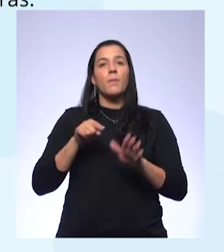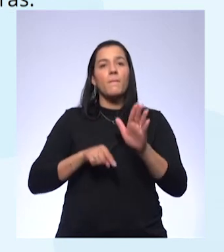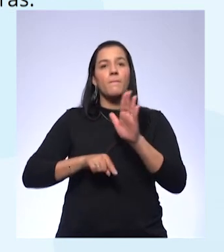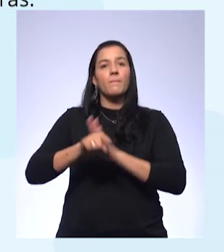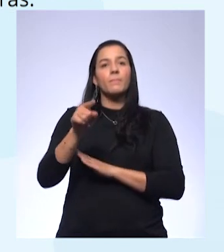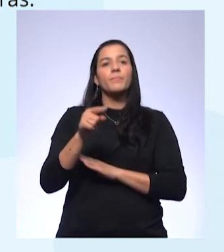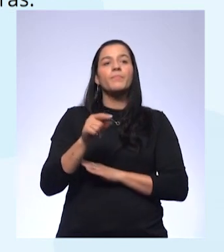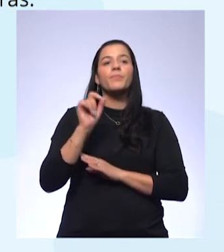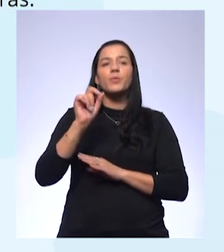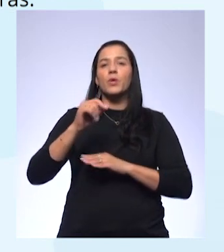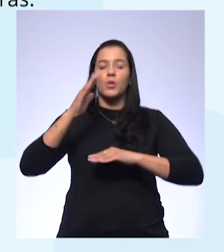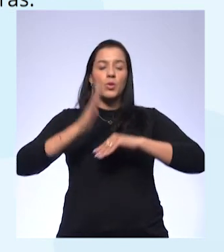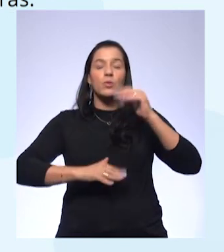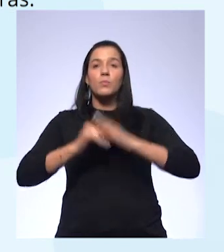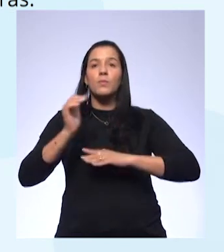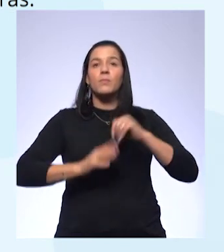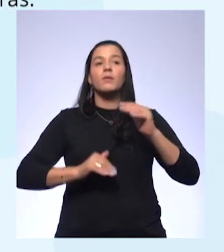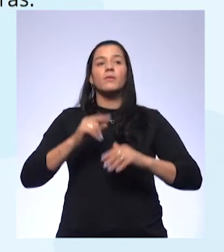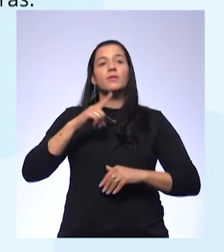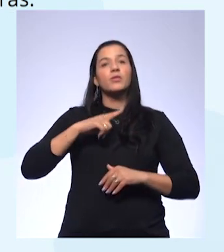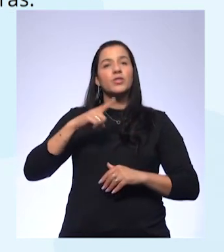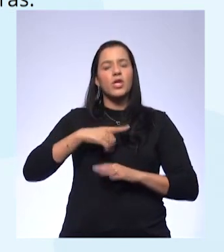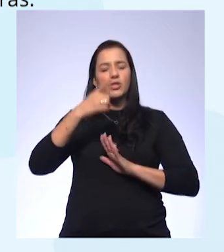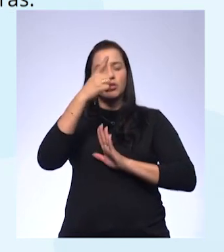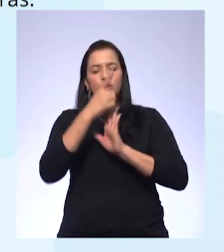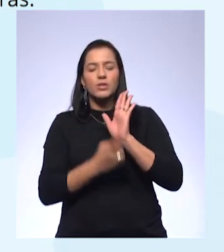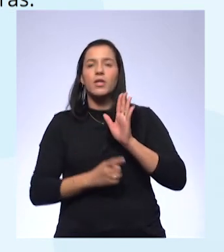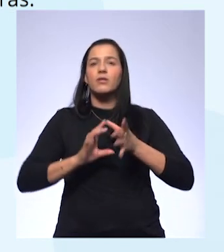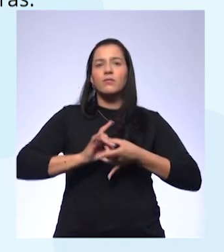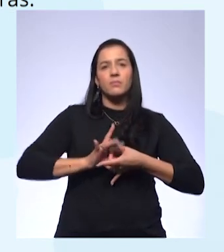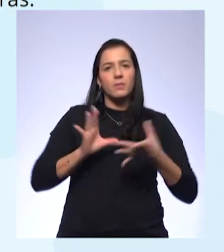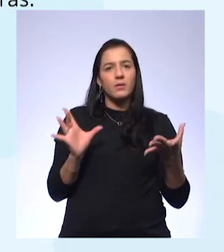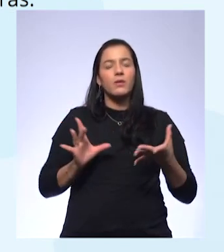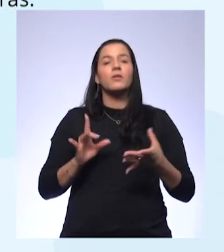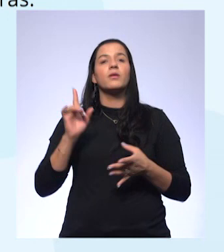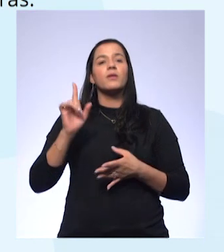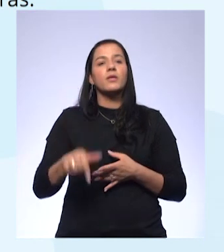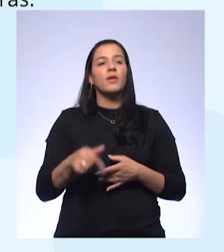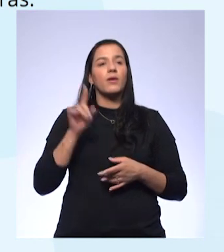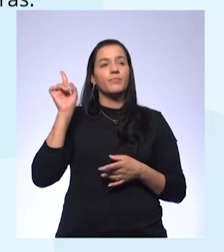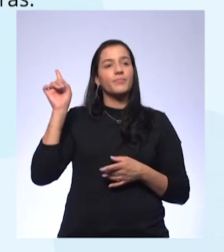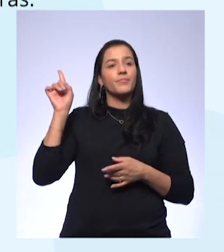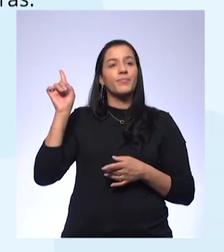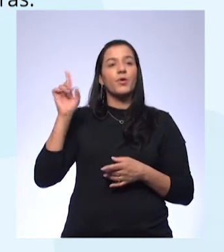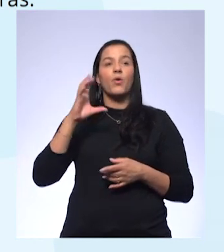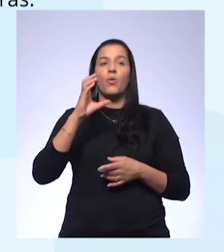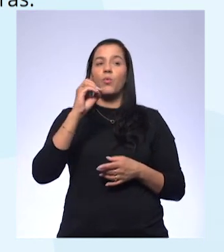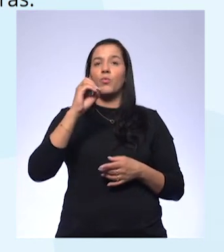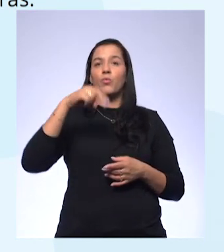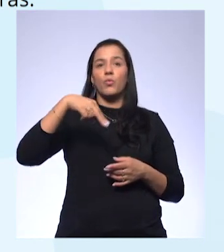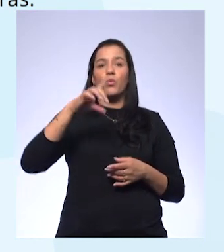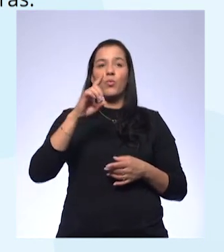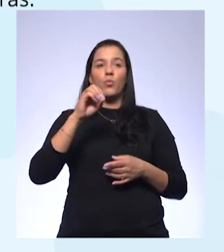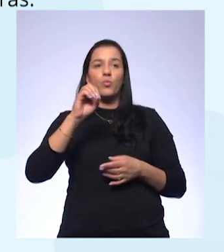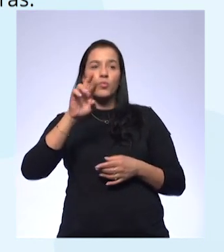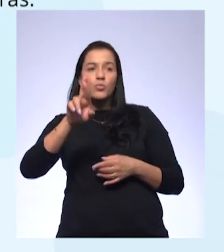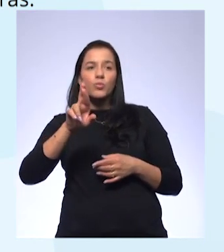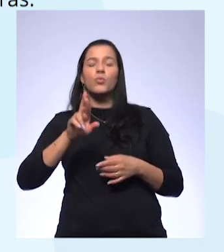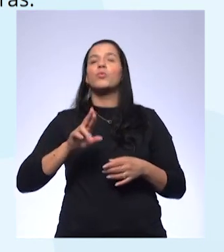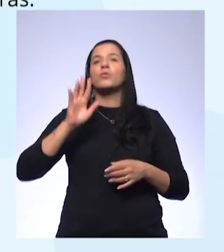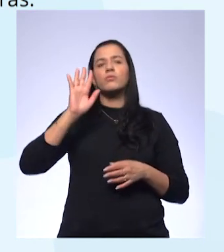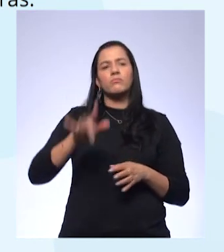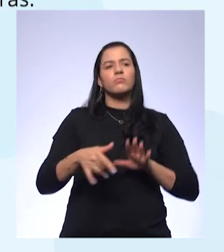aponta a nossa habilidade ali de supressão de direitos e de liberdades. A Operação Condor era um símbolo disso num cenário